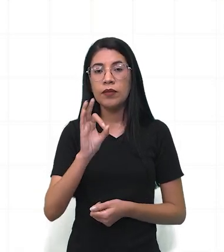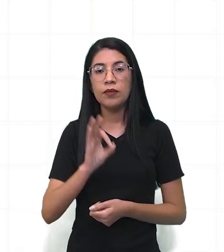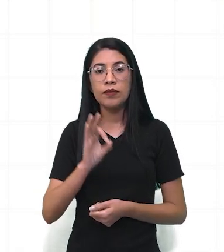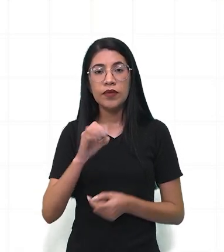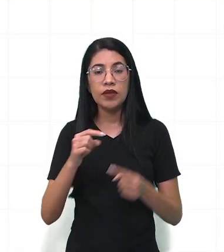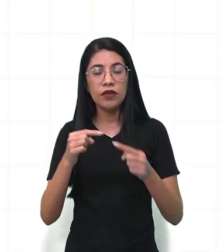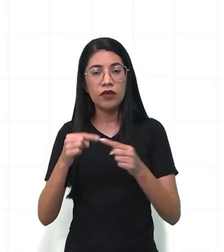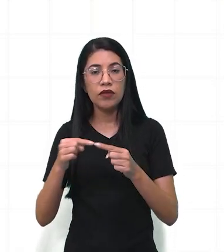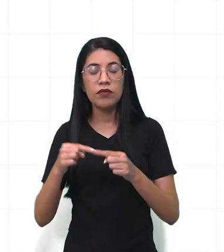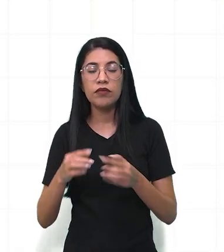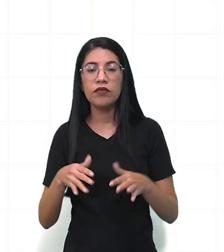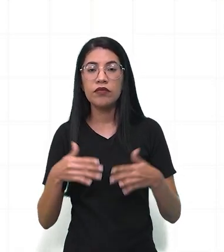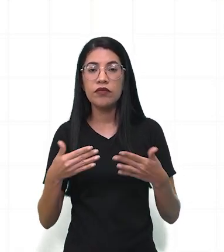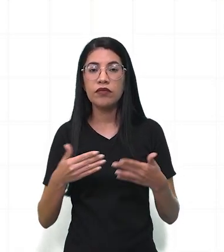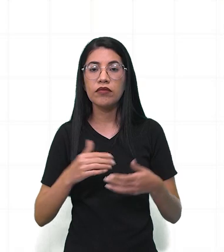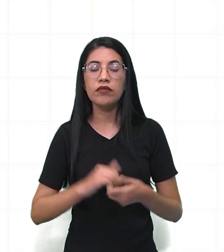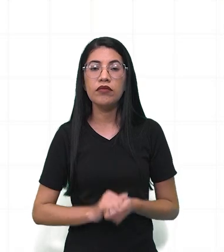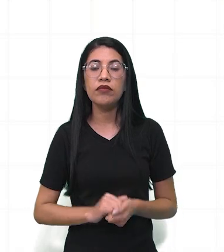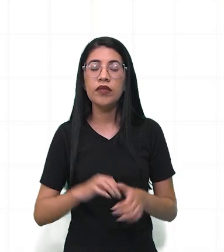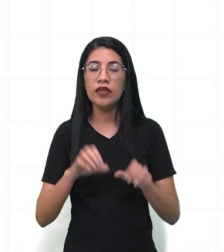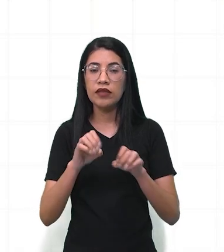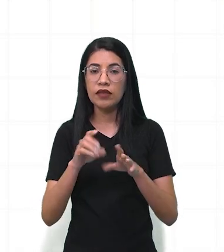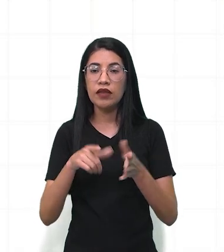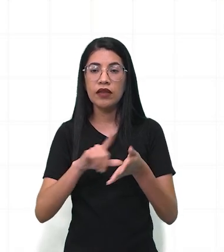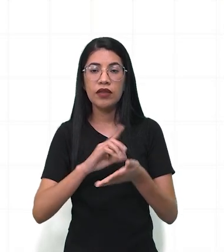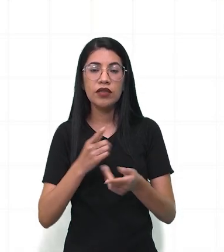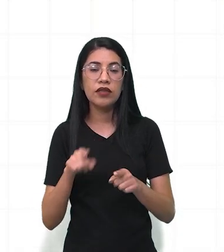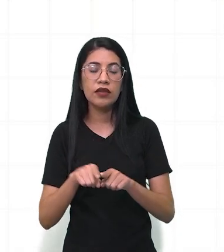vocês também. Você pode fazer pela regra de 3, você pode